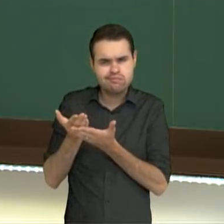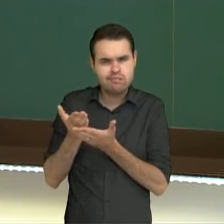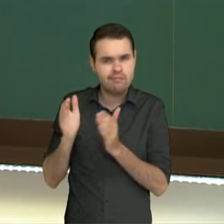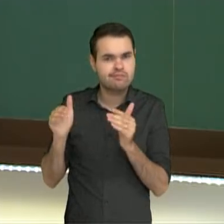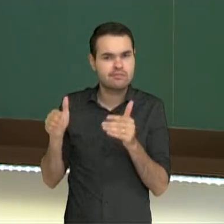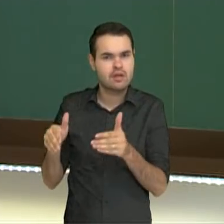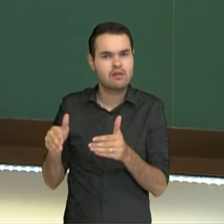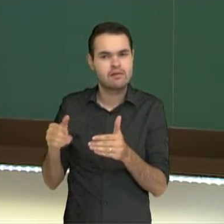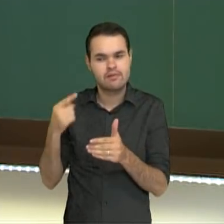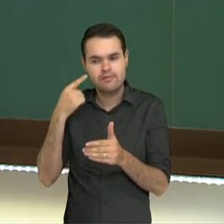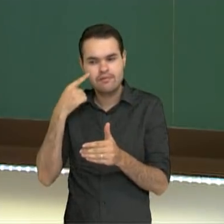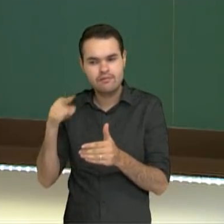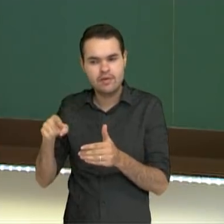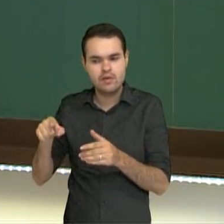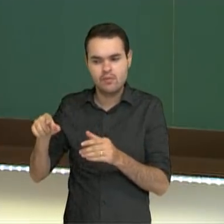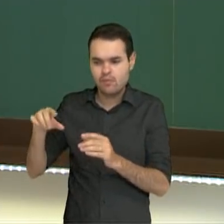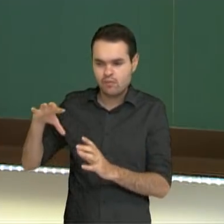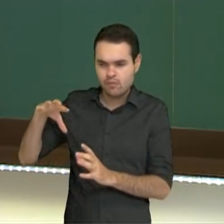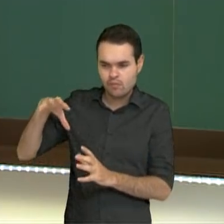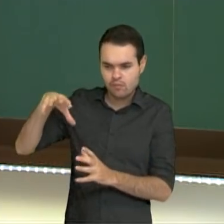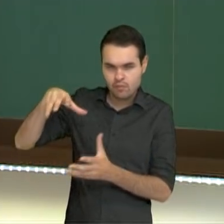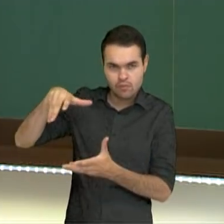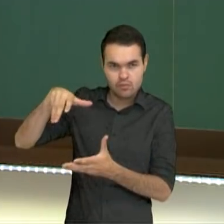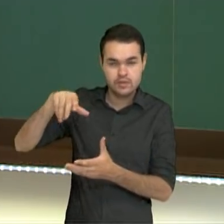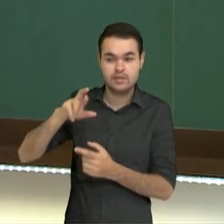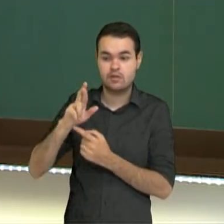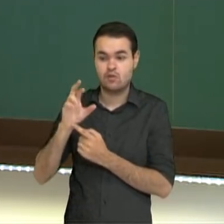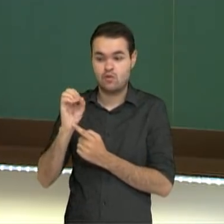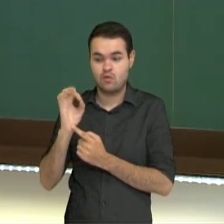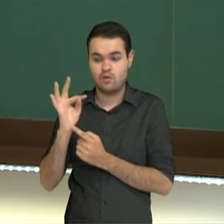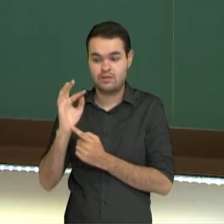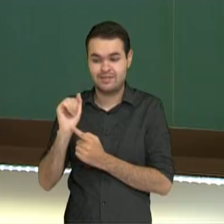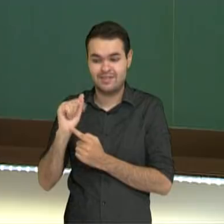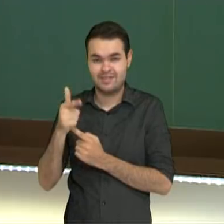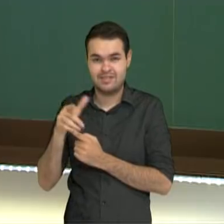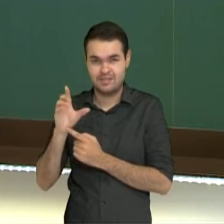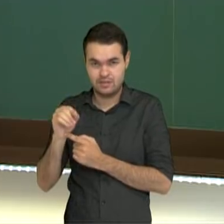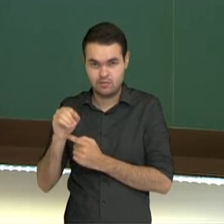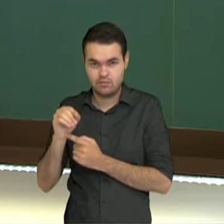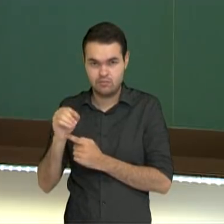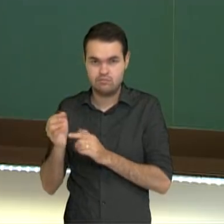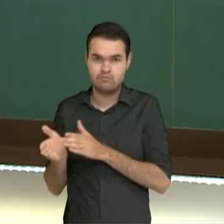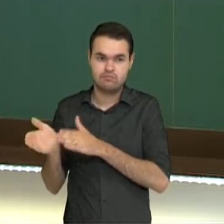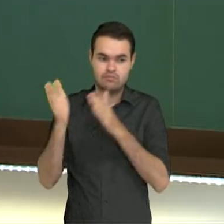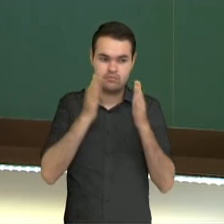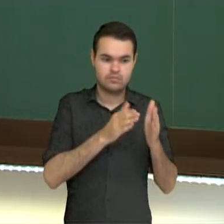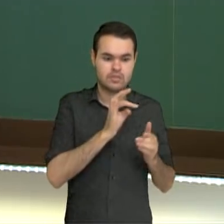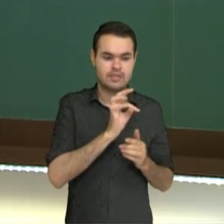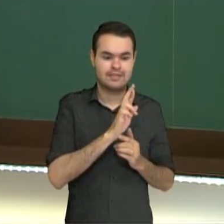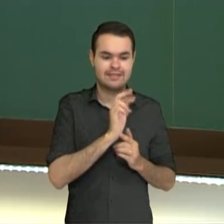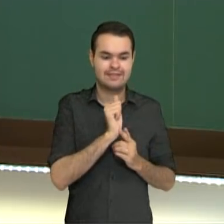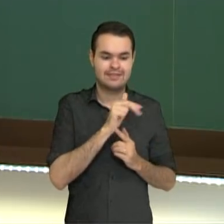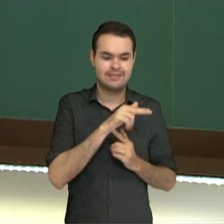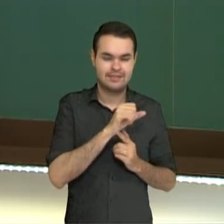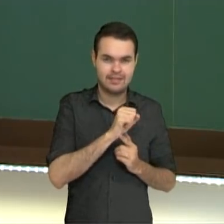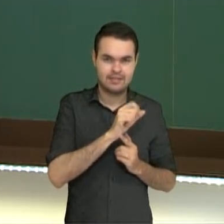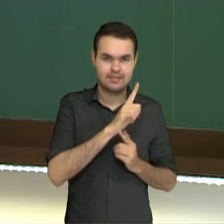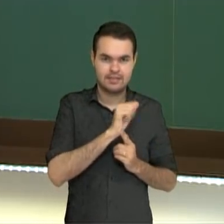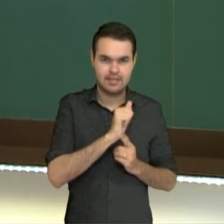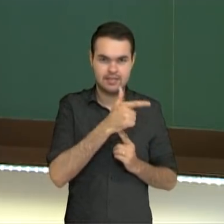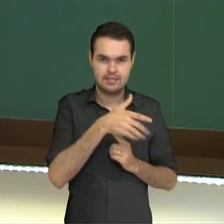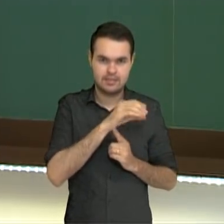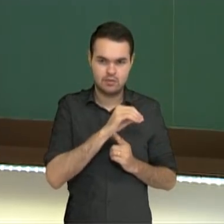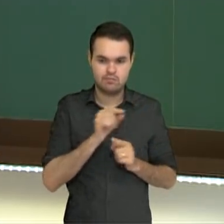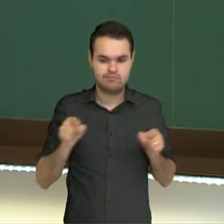e verifica as consequências: a rotação e a translação. Então vamos falar um pouquinho deles e